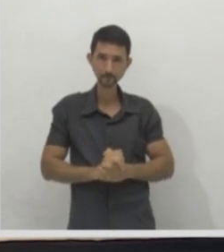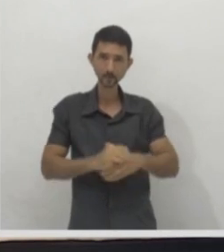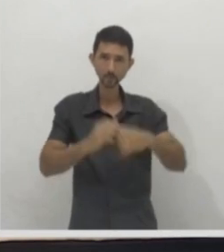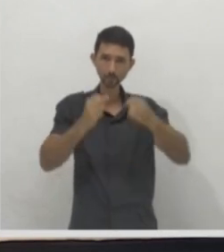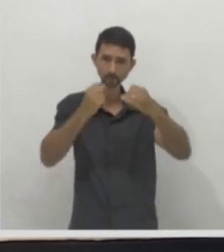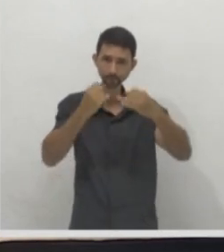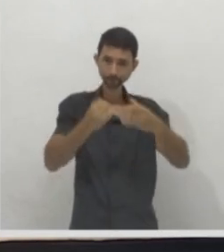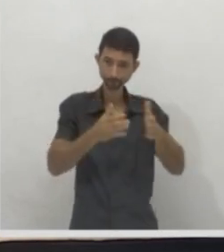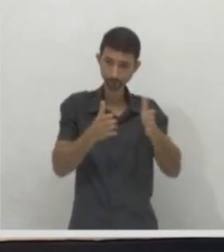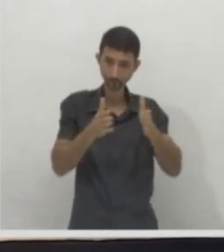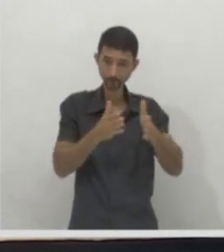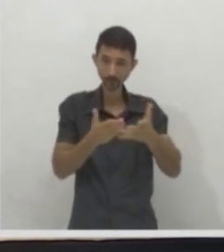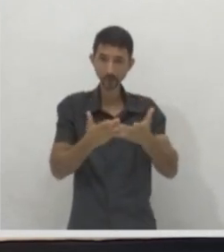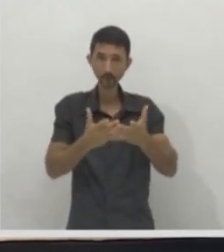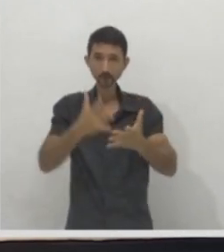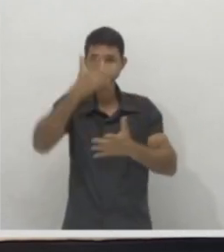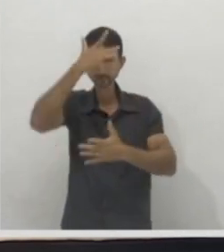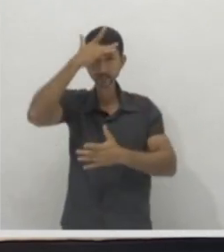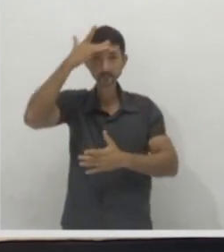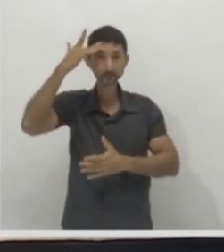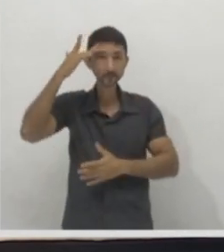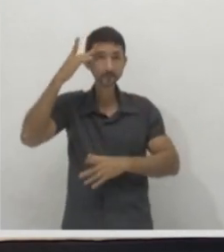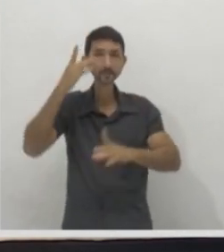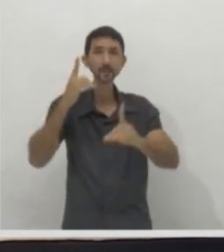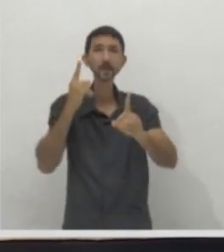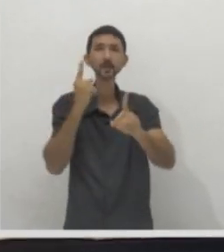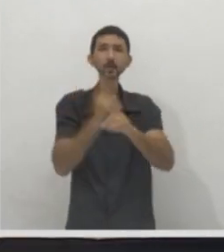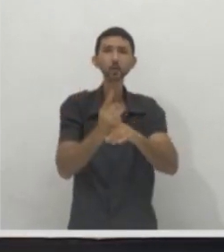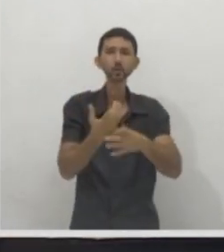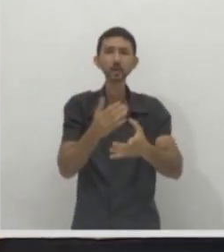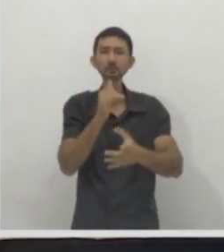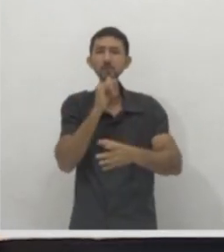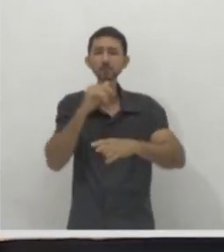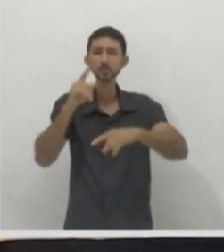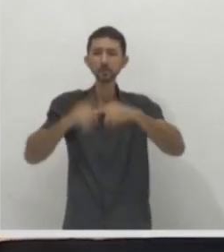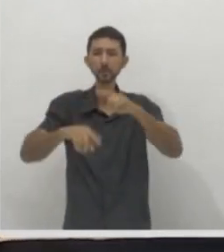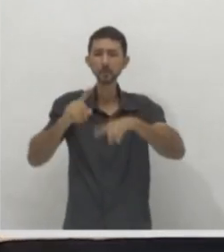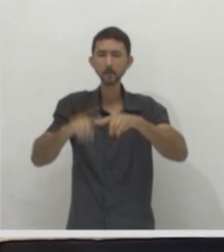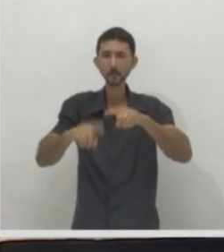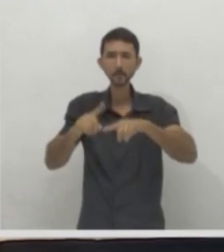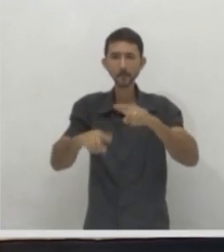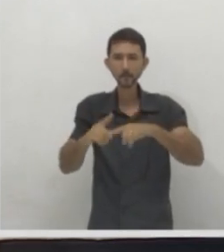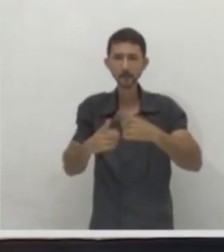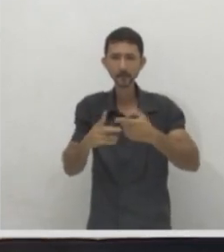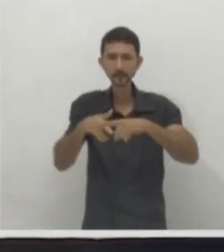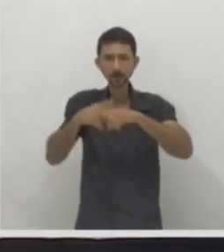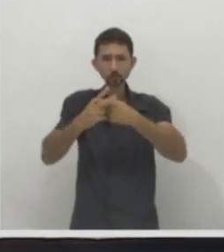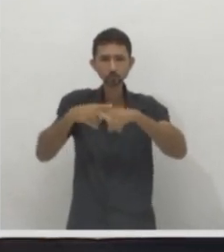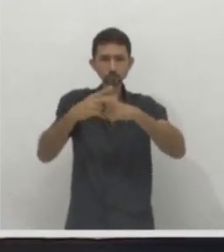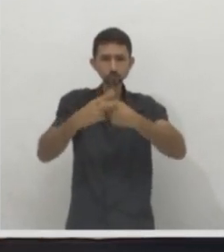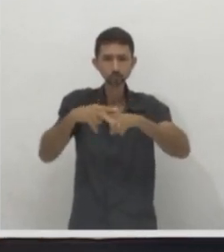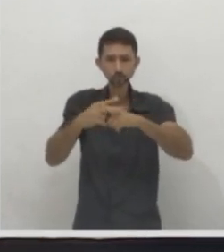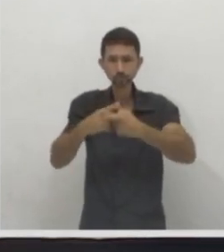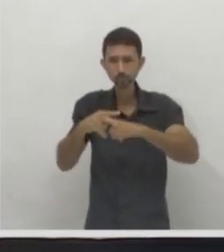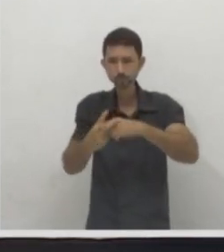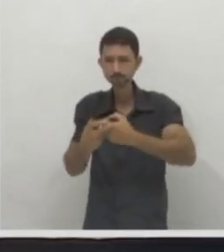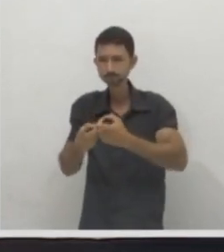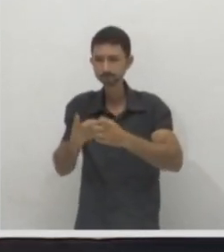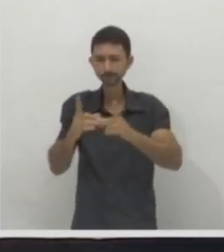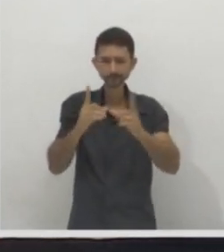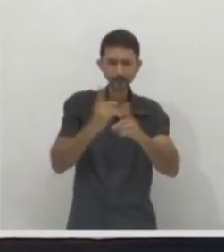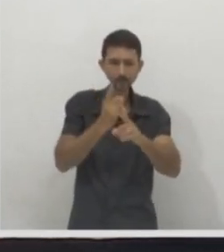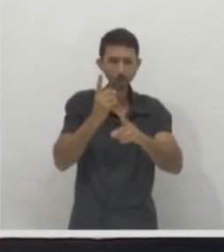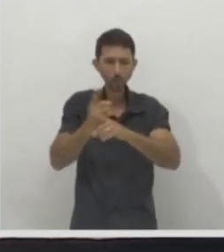aí, os seres humanos encontravam as suas ferramentas a partir de materiais, de objetos que